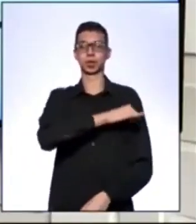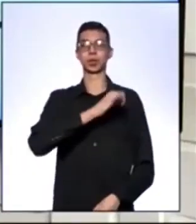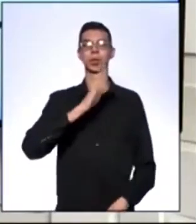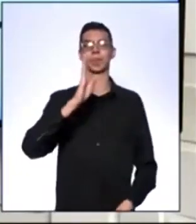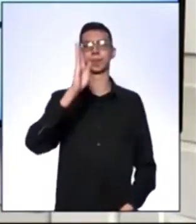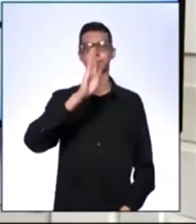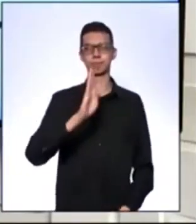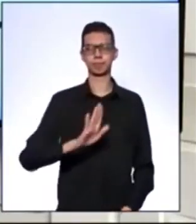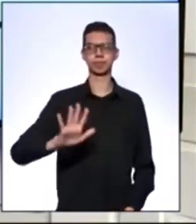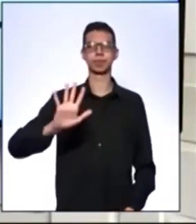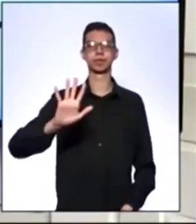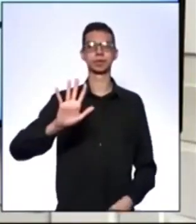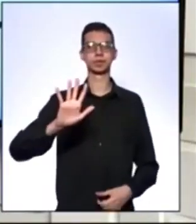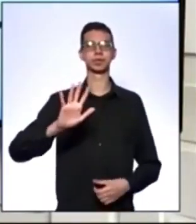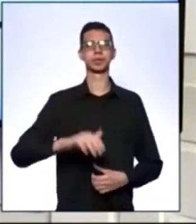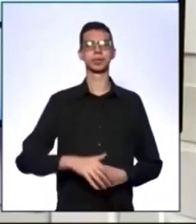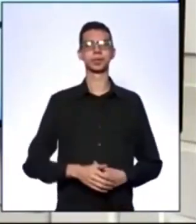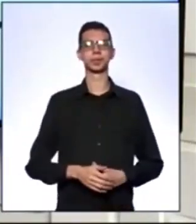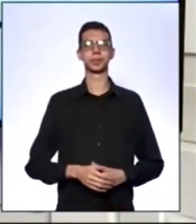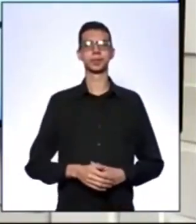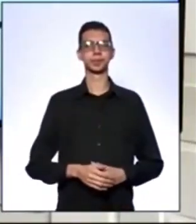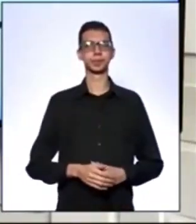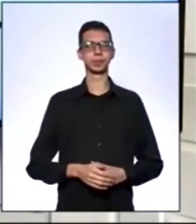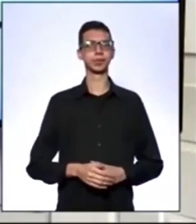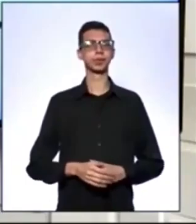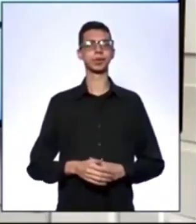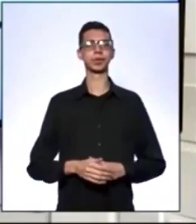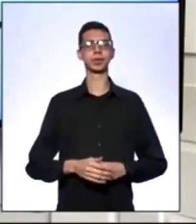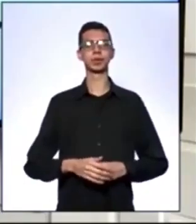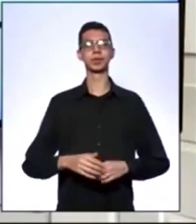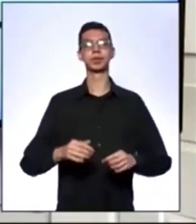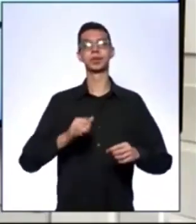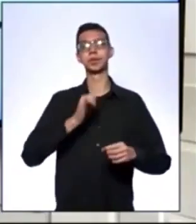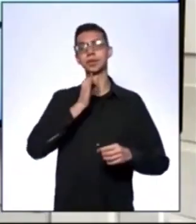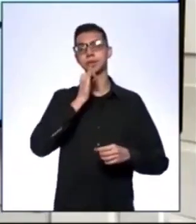Lei Áurea, 1888, abolição da escravidão.